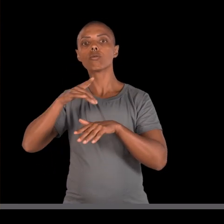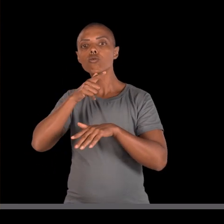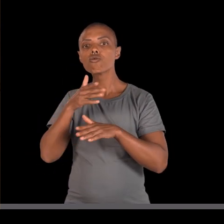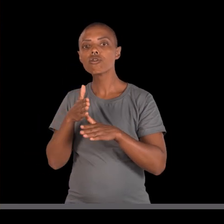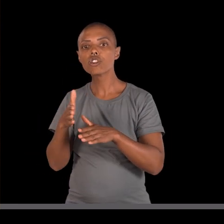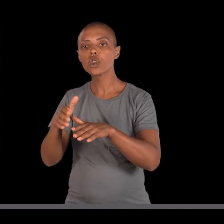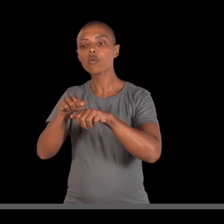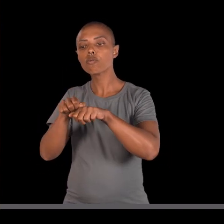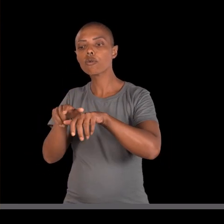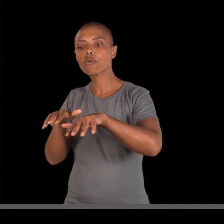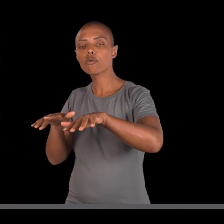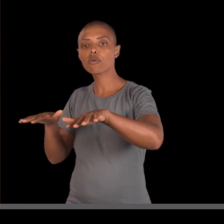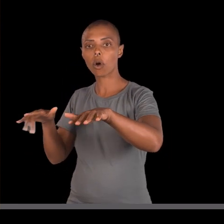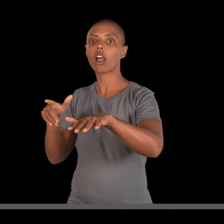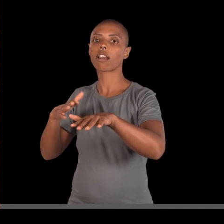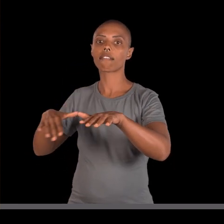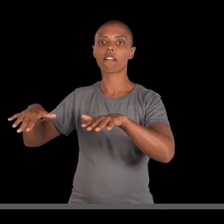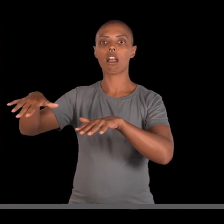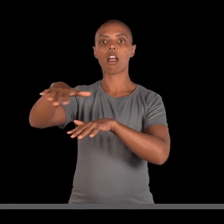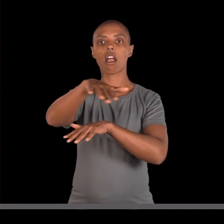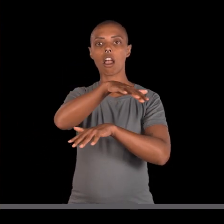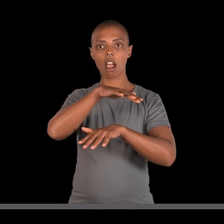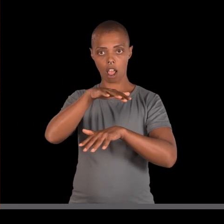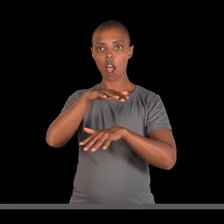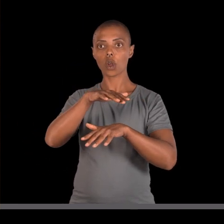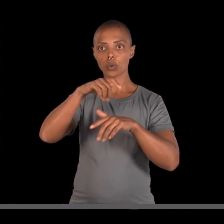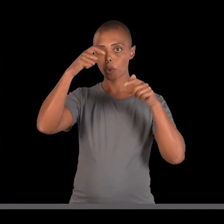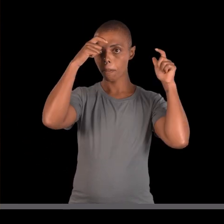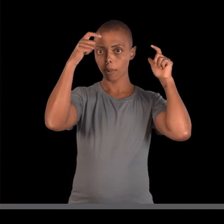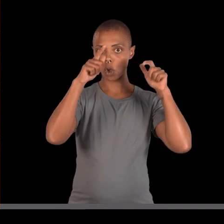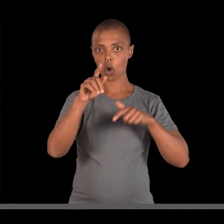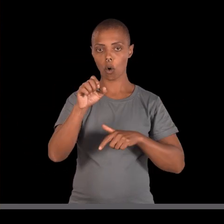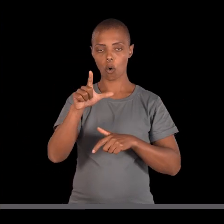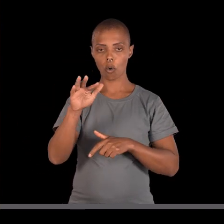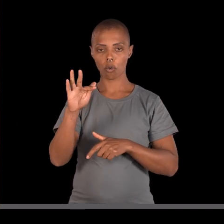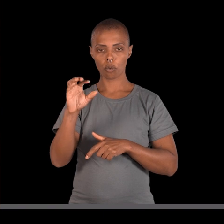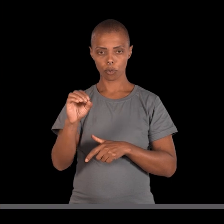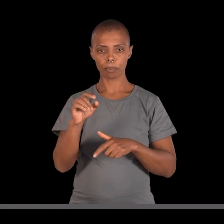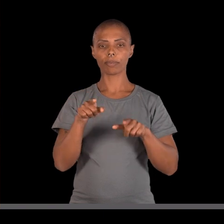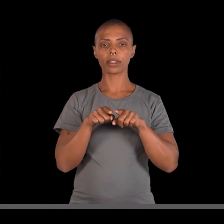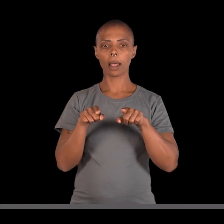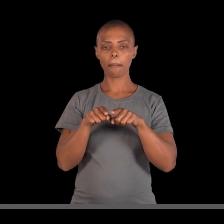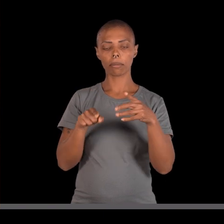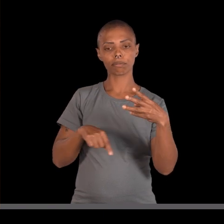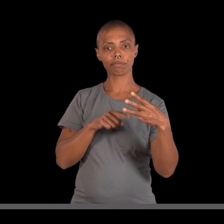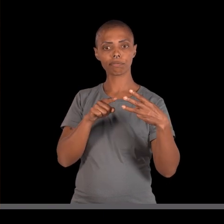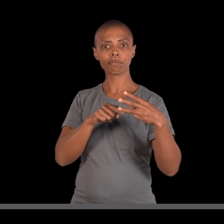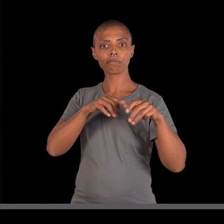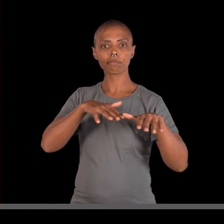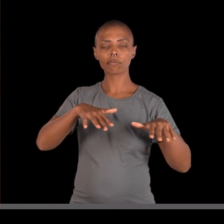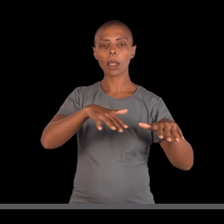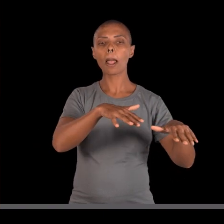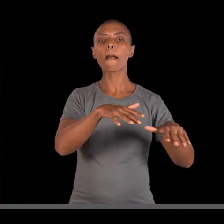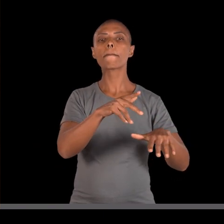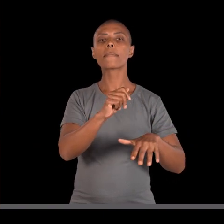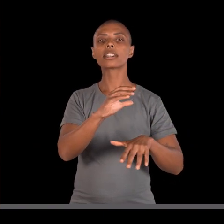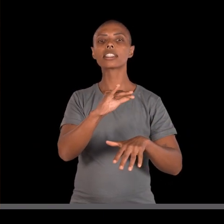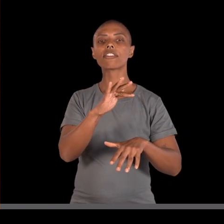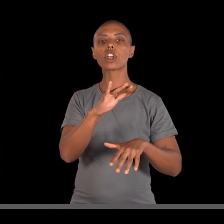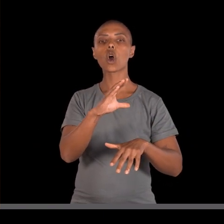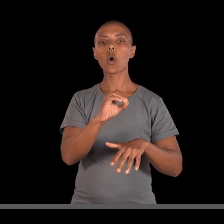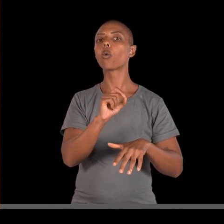afluentes, que vão para o Golfo do México. Temos também a vertente do Pacífico, nascente dos rios nas